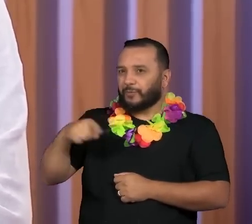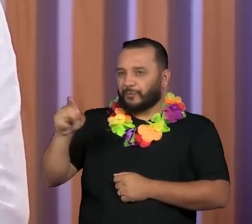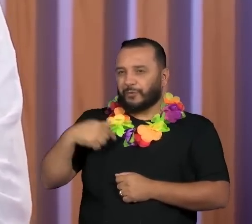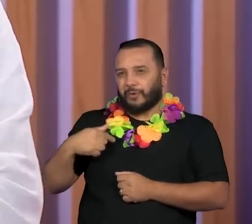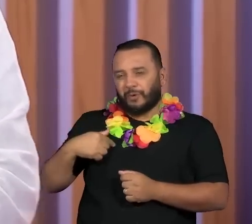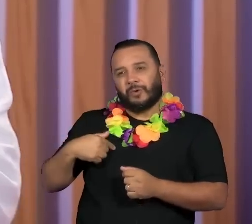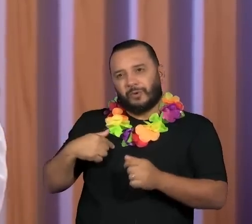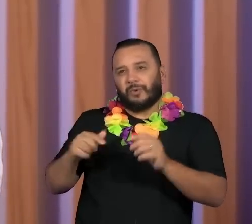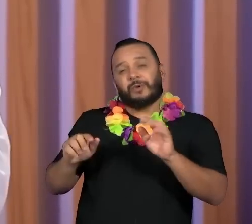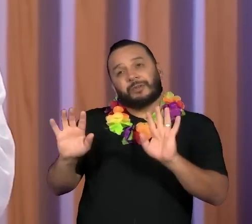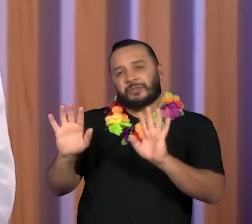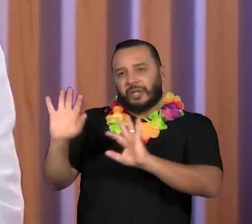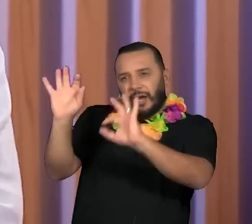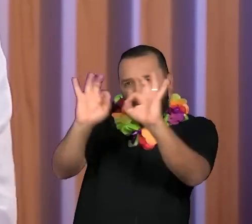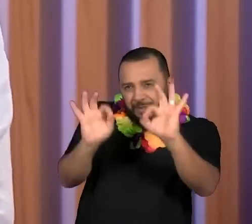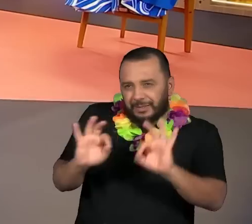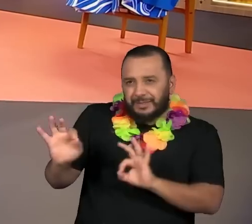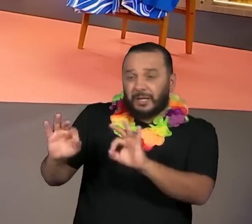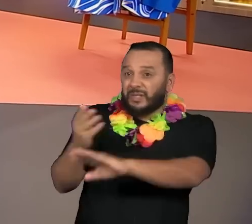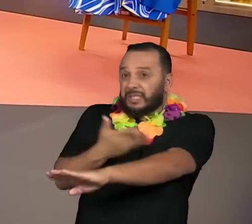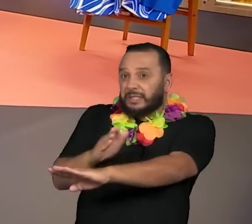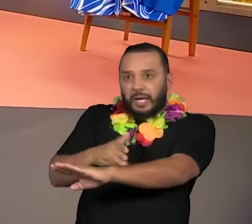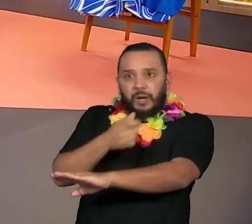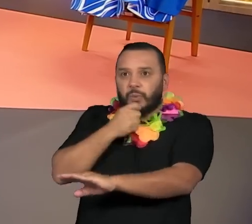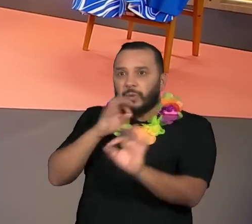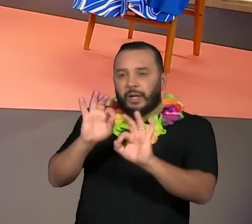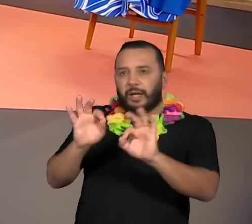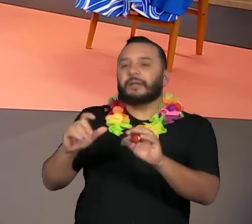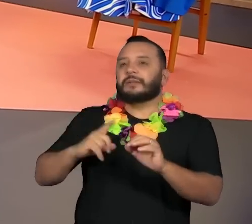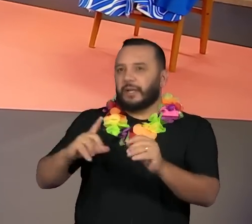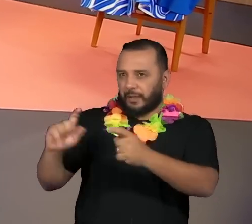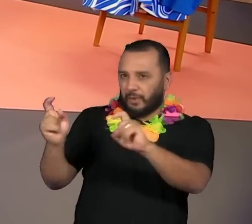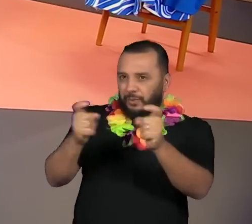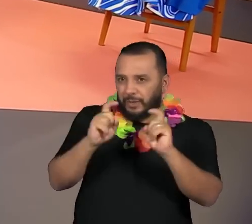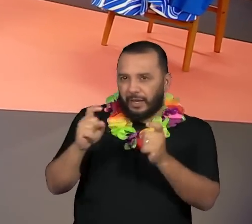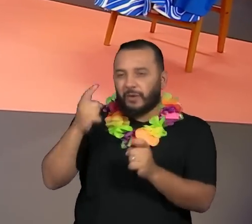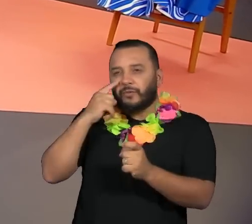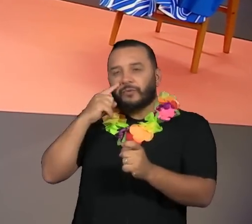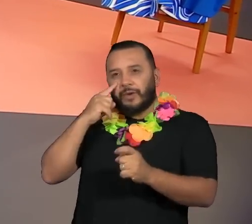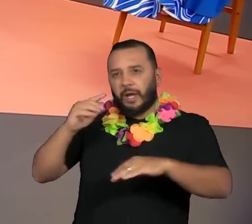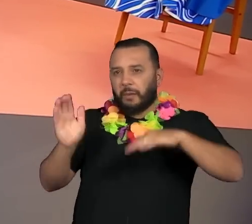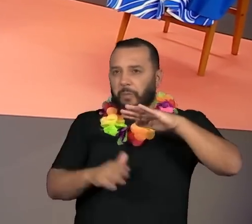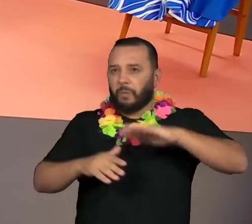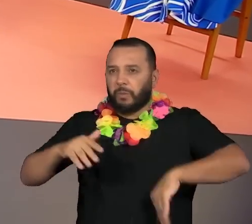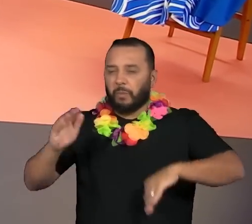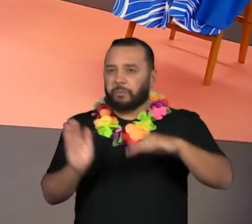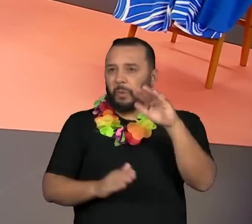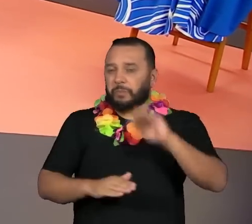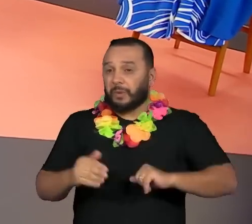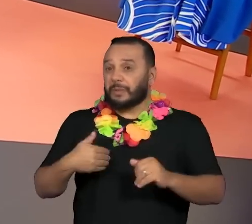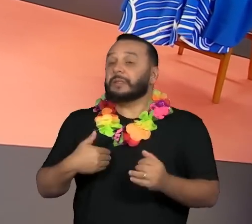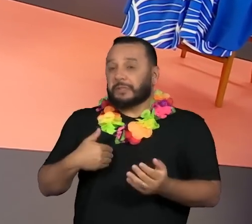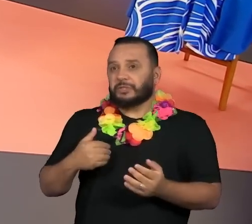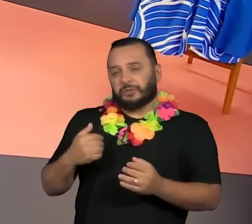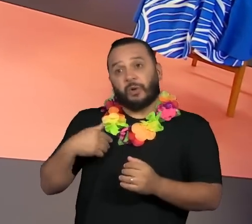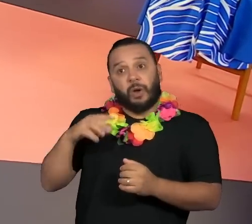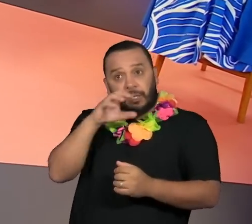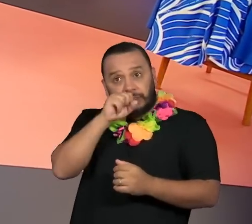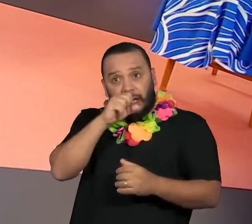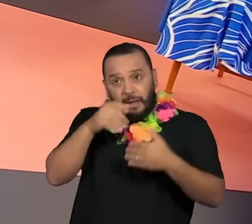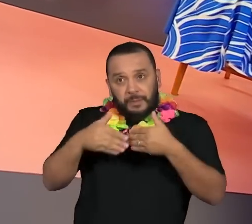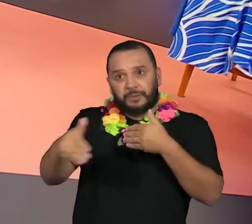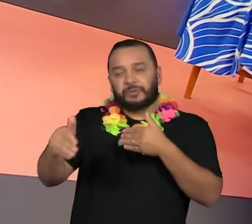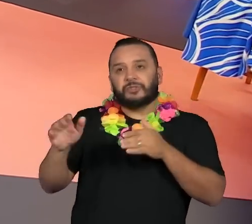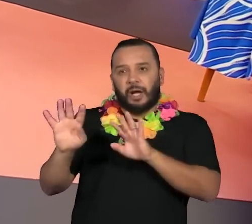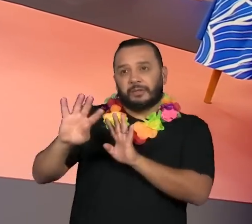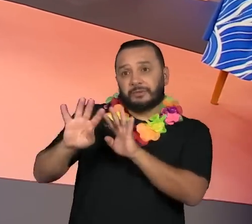ensaio, eu tenho que ir pra quadra, fazer manutenção, reunião, conferência de instrumento. Agora, essa semana mesmo, a gente já desfila no sábado, né? Então, hoje